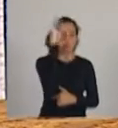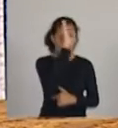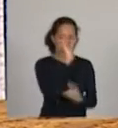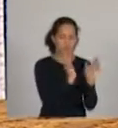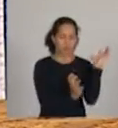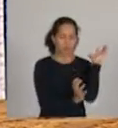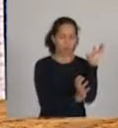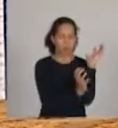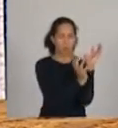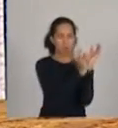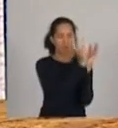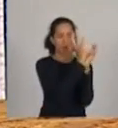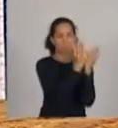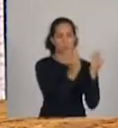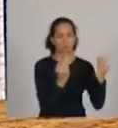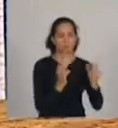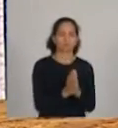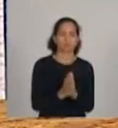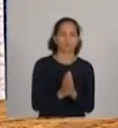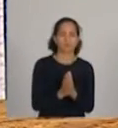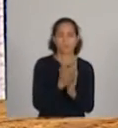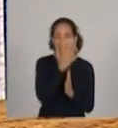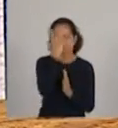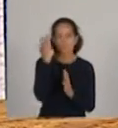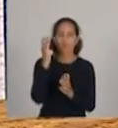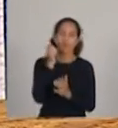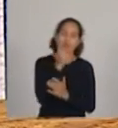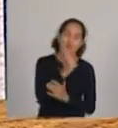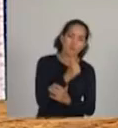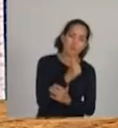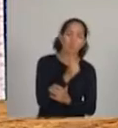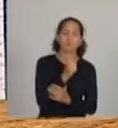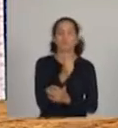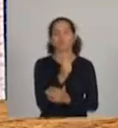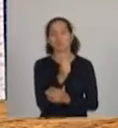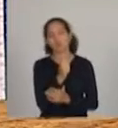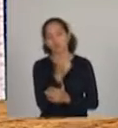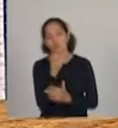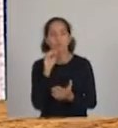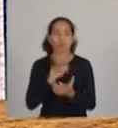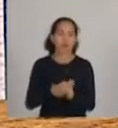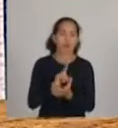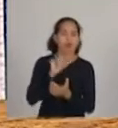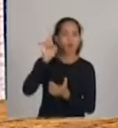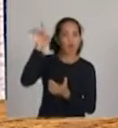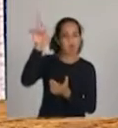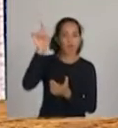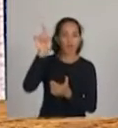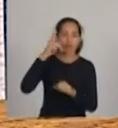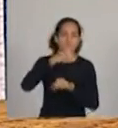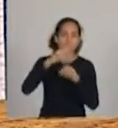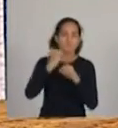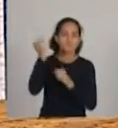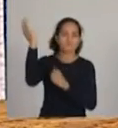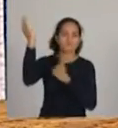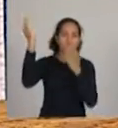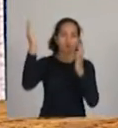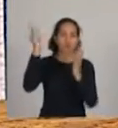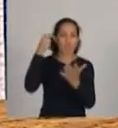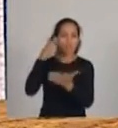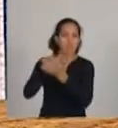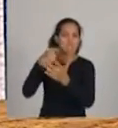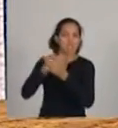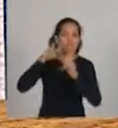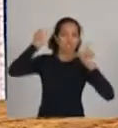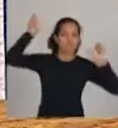Os estrangeiros, os casais estrangeiros que querem adotar, eles não têm essa exigência tão rígida